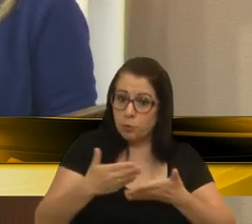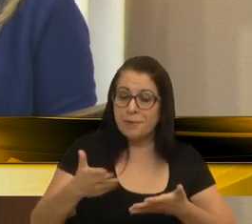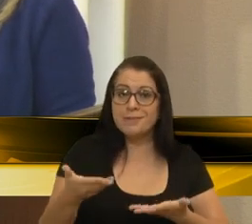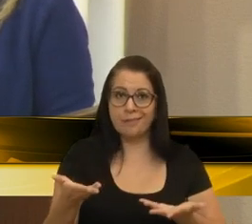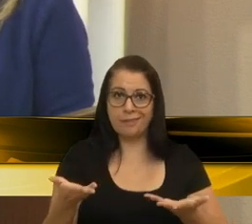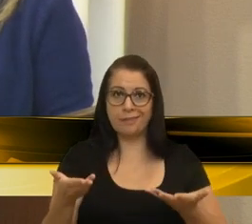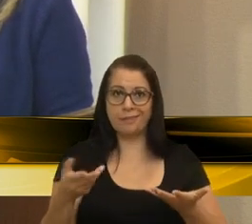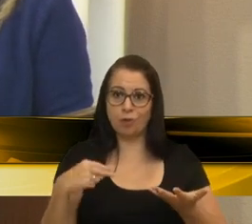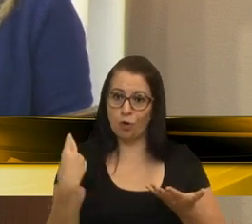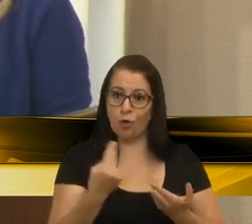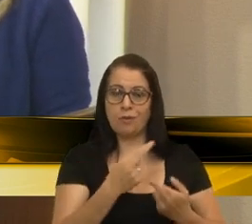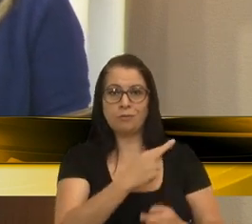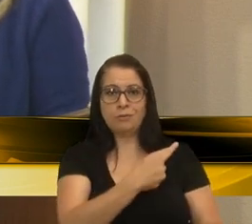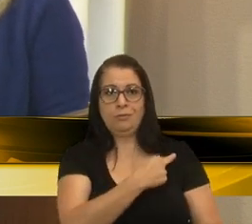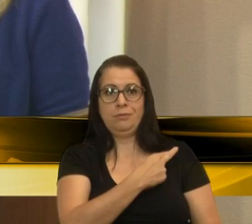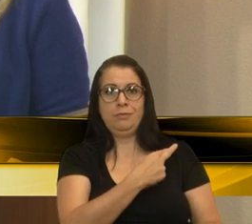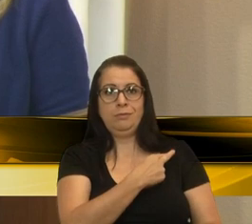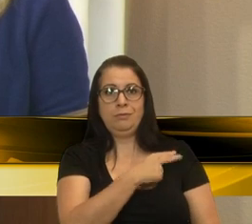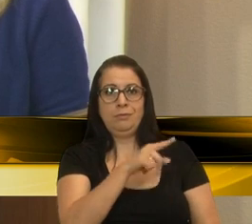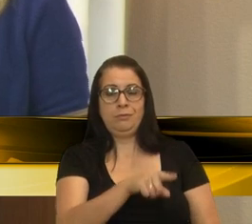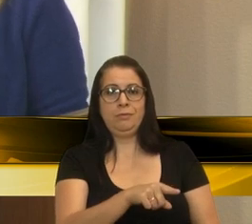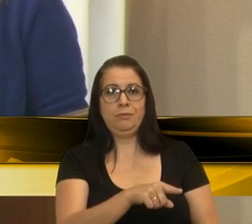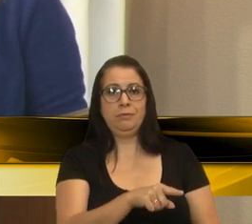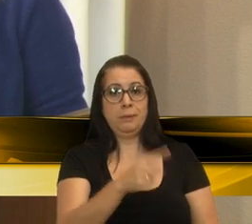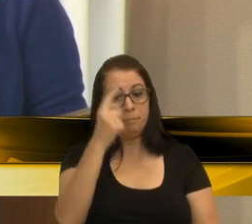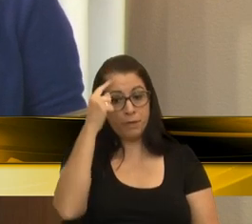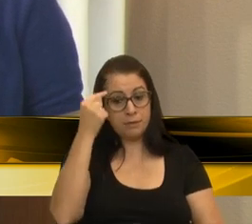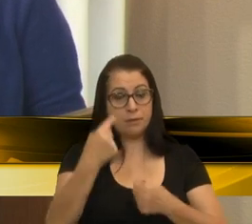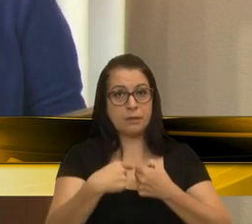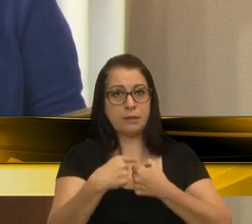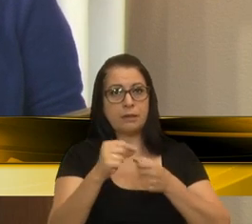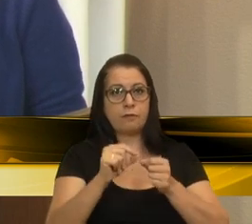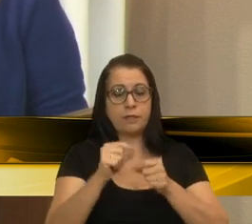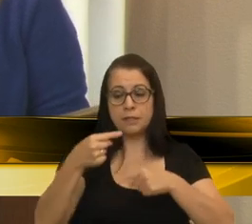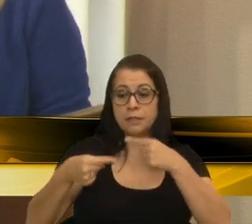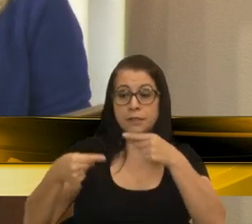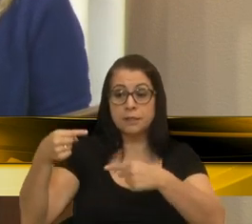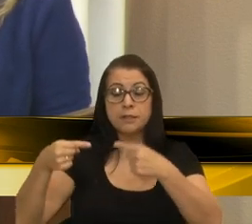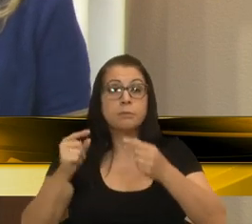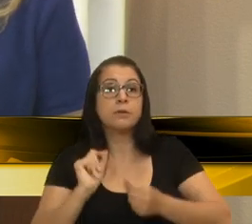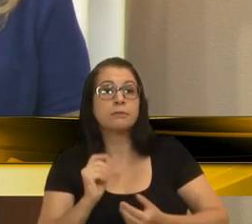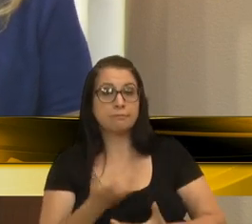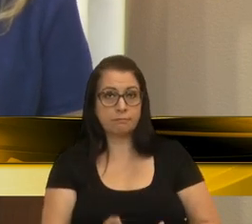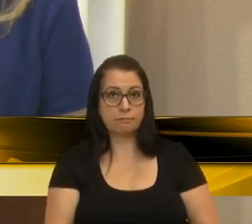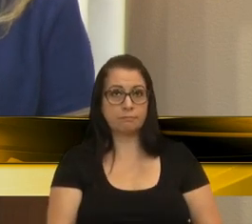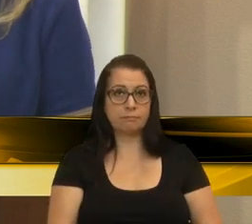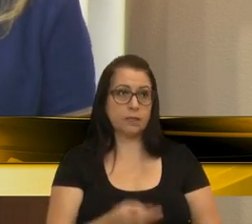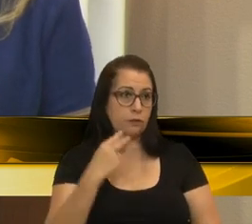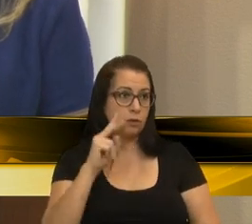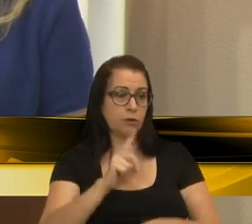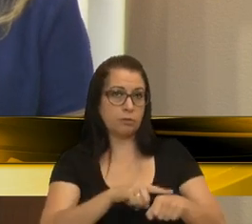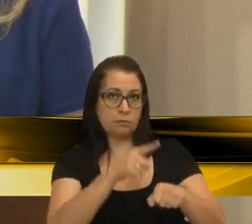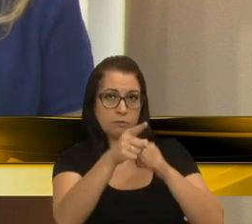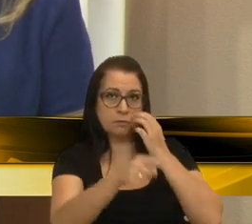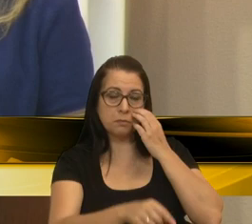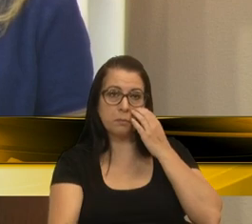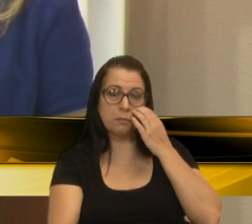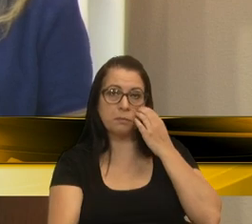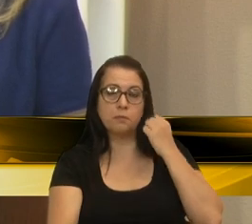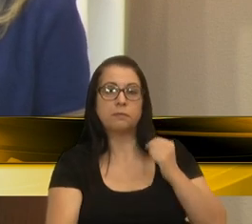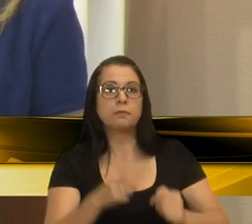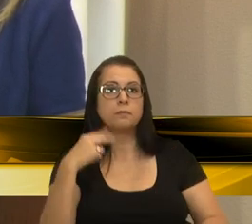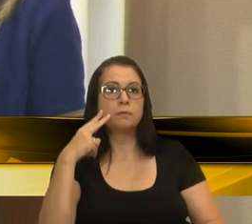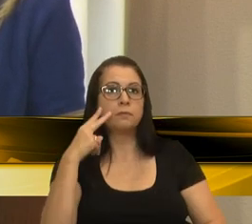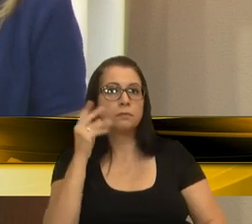É de nossa responsabilidade, pensando na cidade, fazer esse debate. Eu vou dar, então, os apartes. O